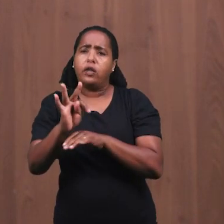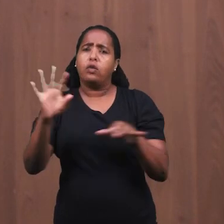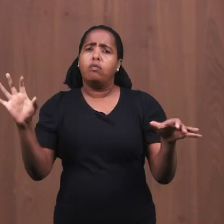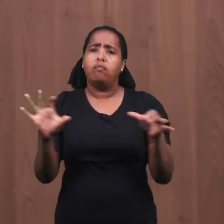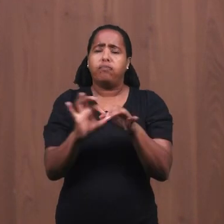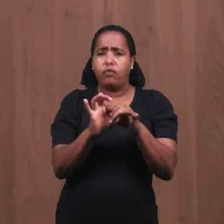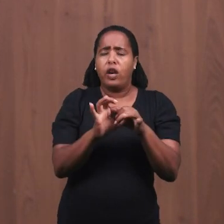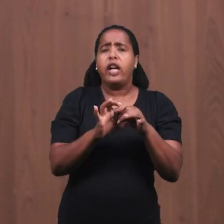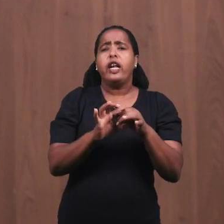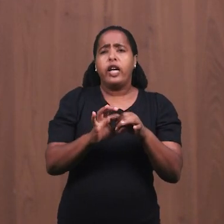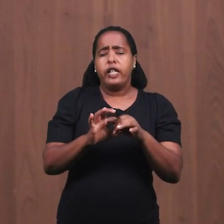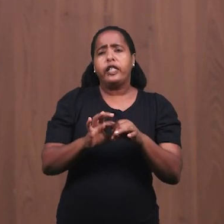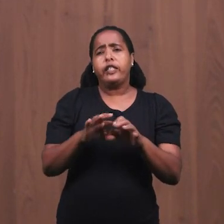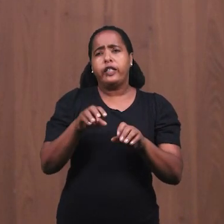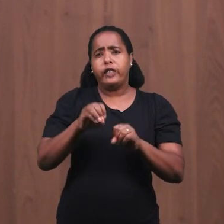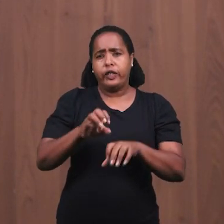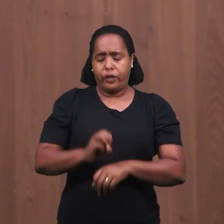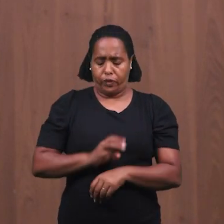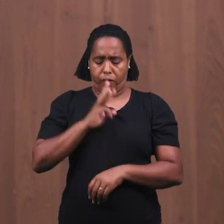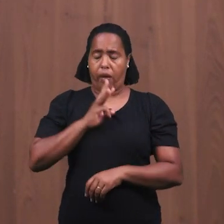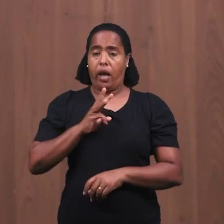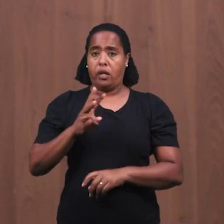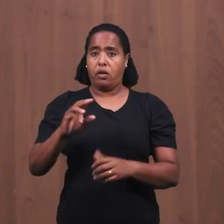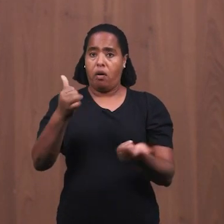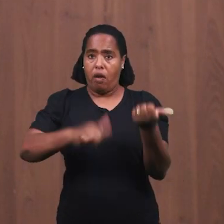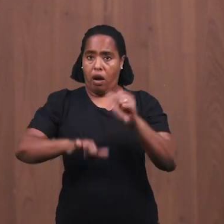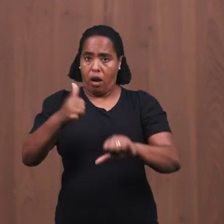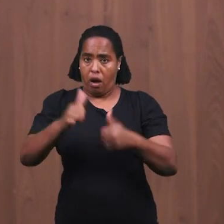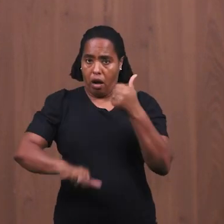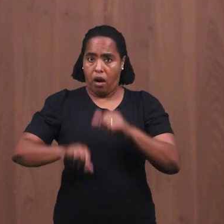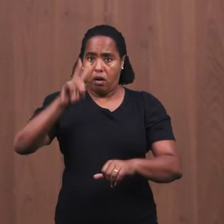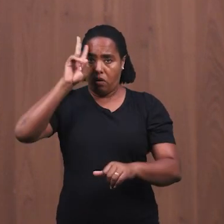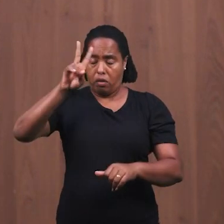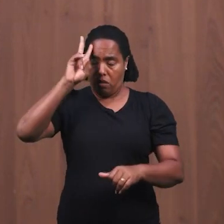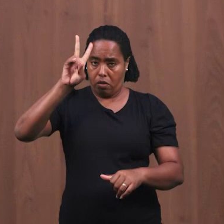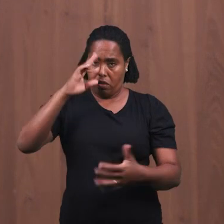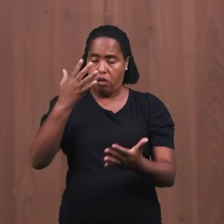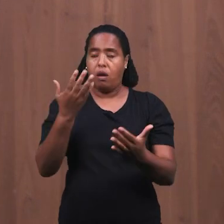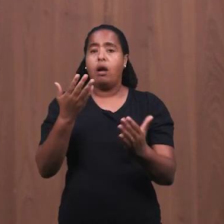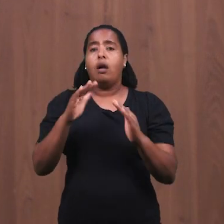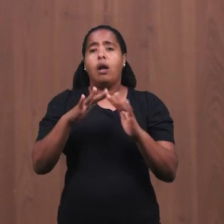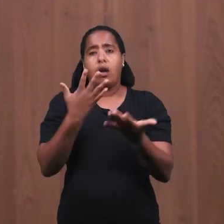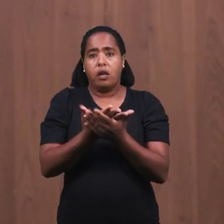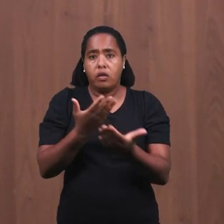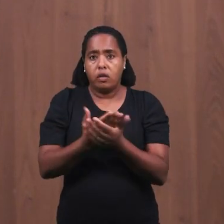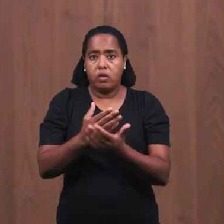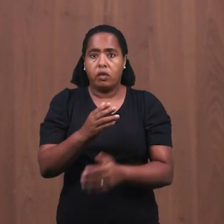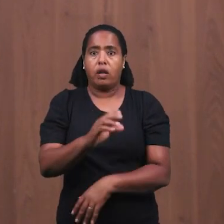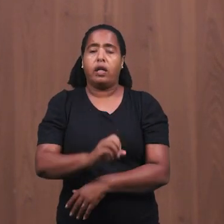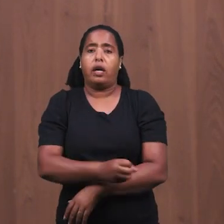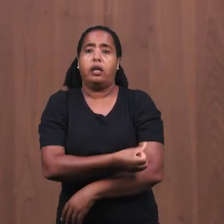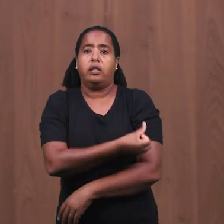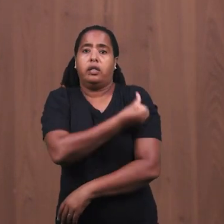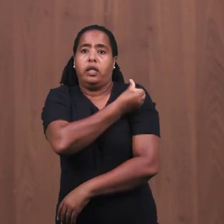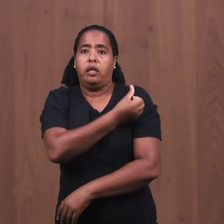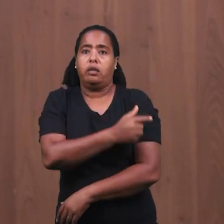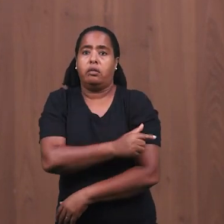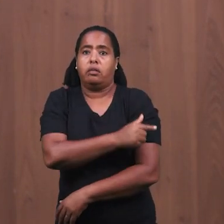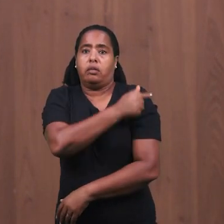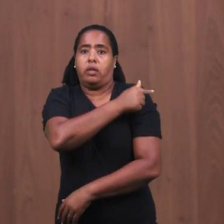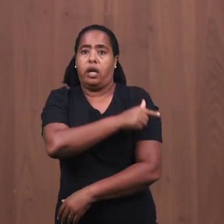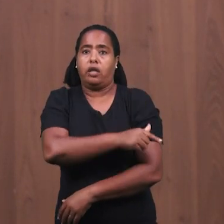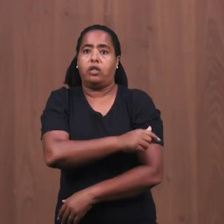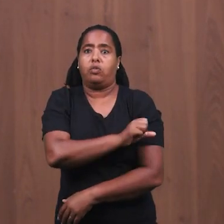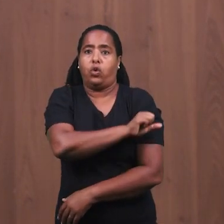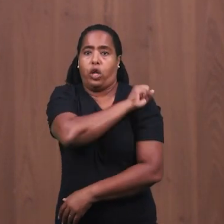IFES está ocorrendo por análise do histórico escolar do 6º, 7º e 8º ano do